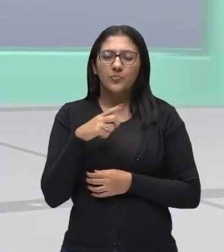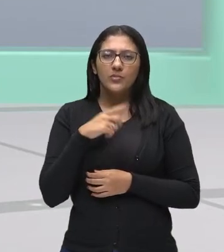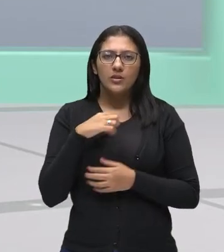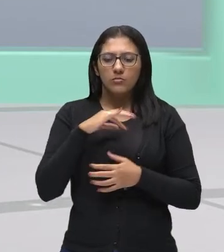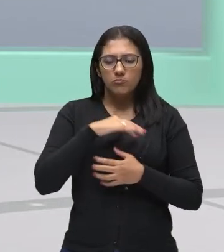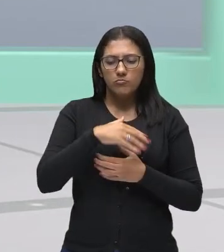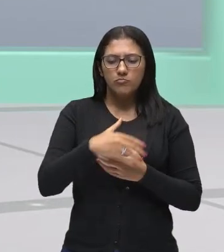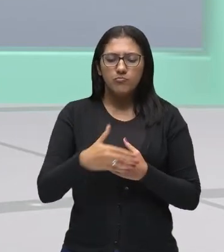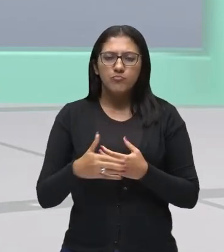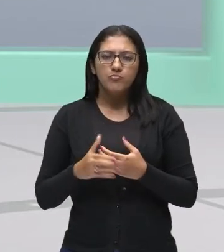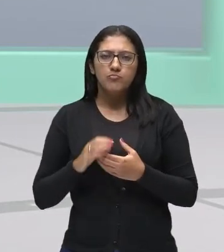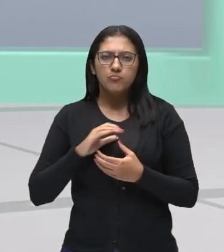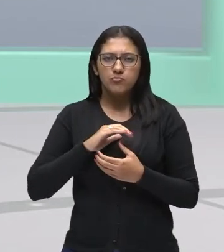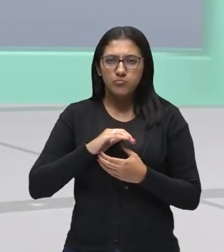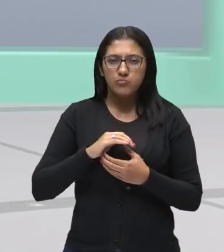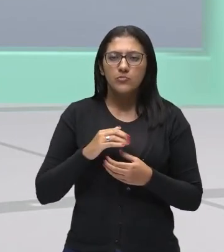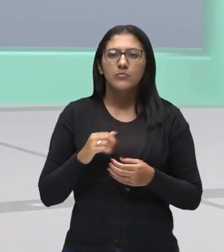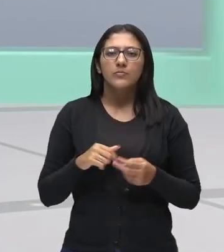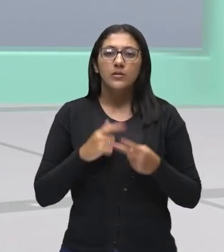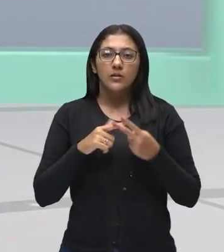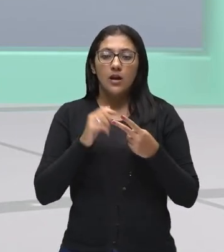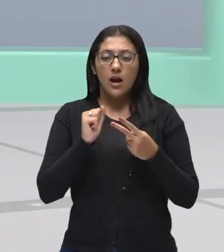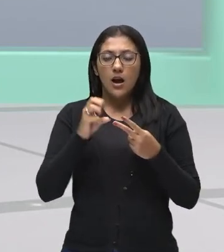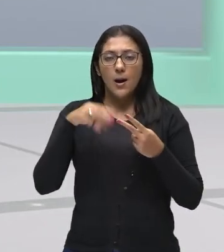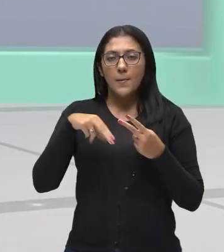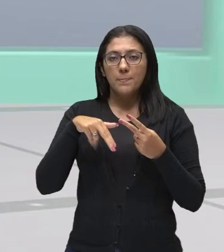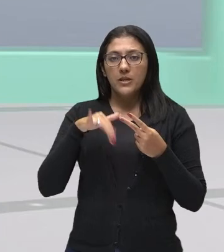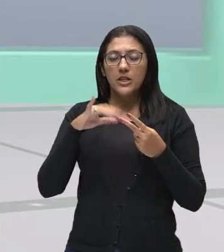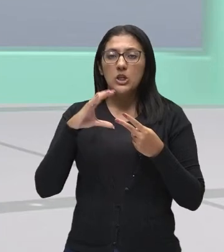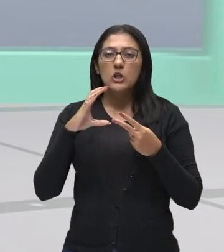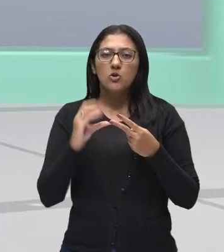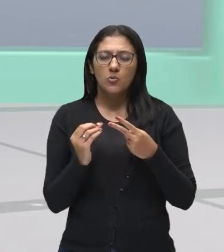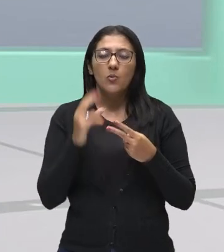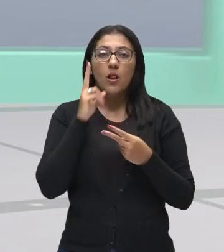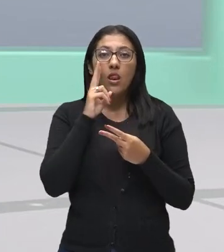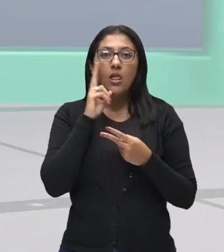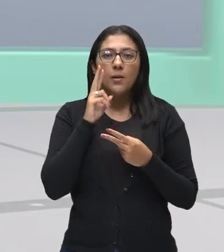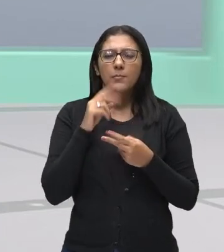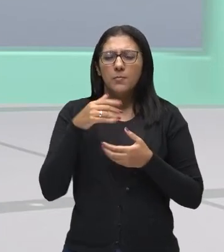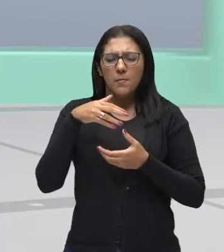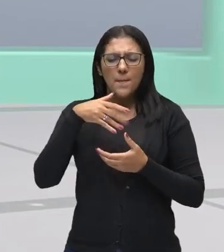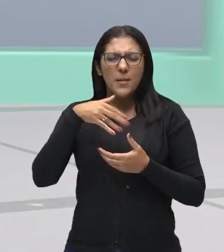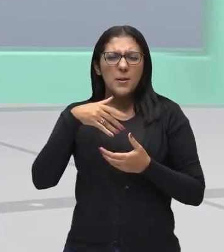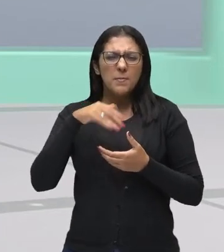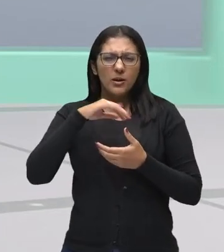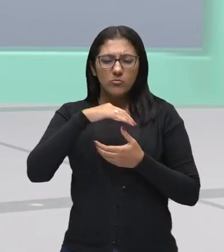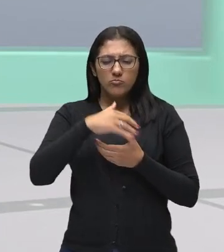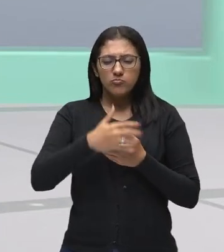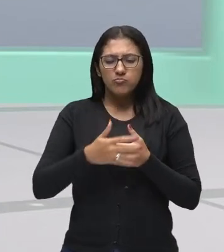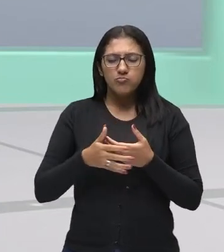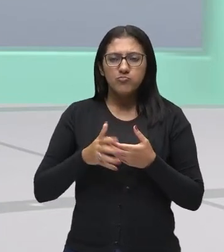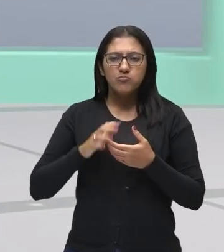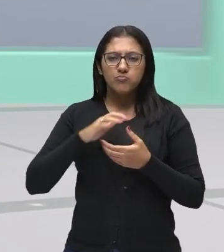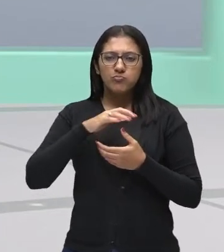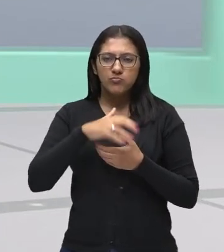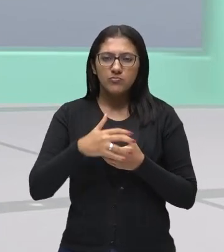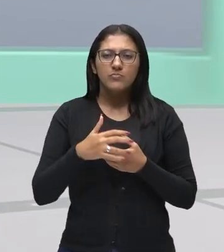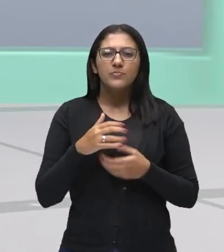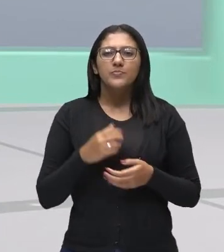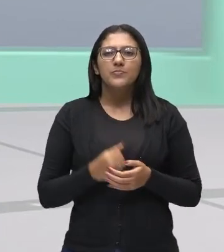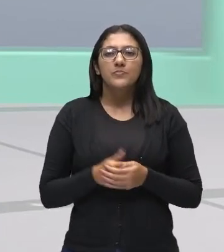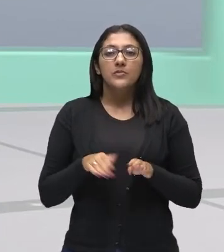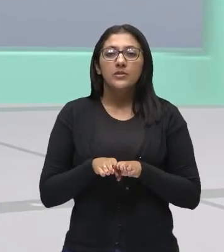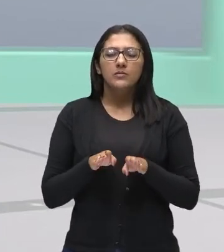circundar os demais anexos. Nós temos o âmnio é uma membrana. Dentro dessa membrana, nós vamos ter o